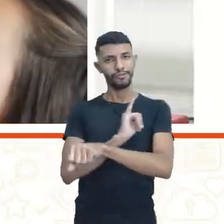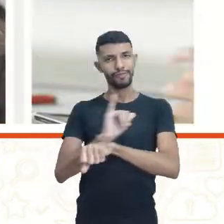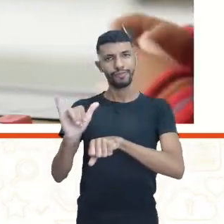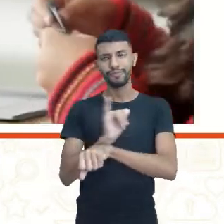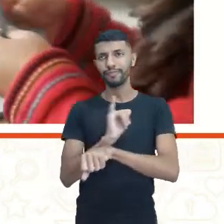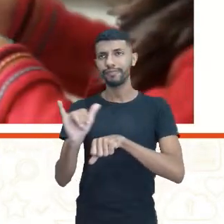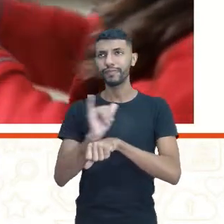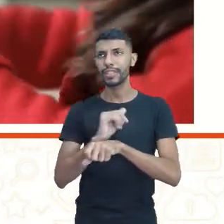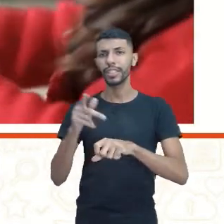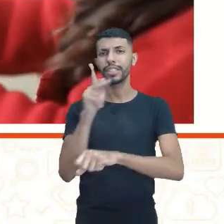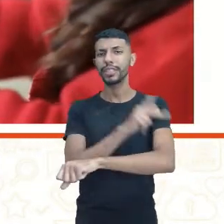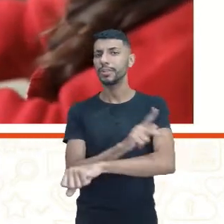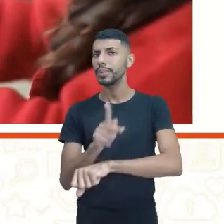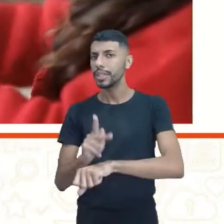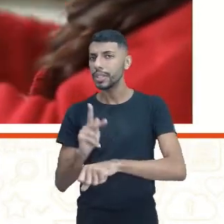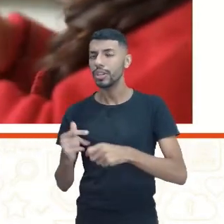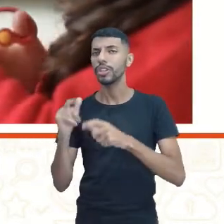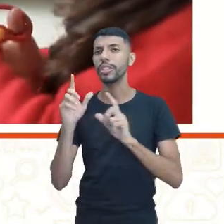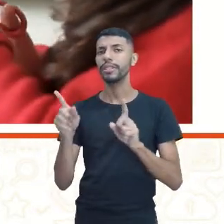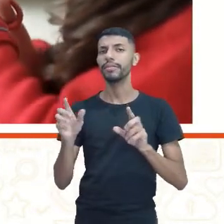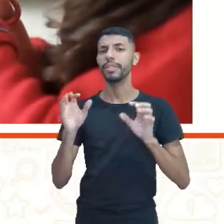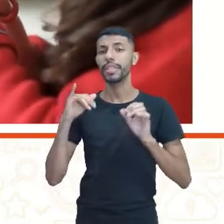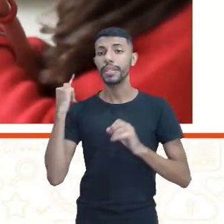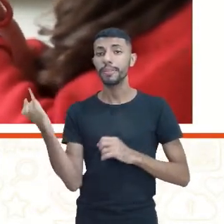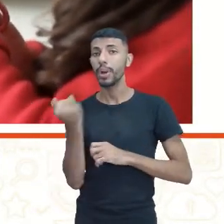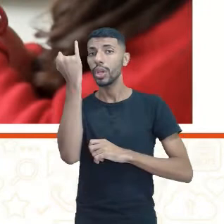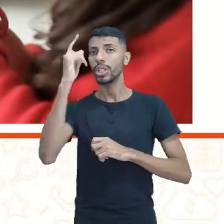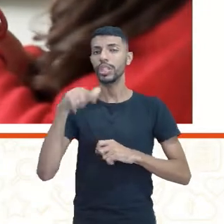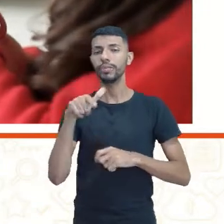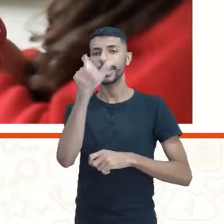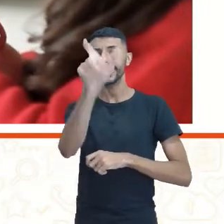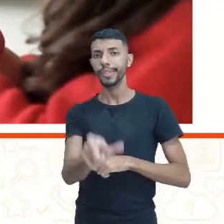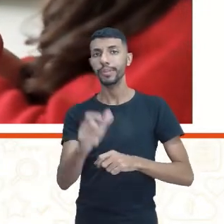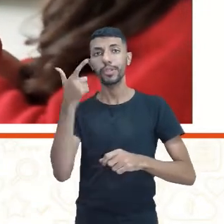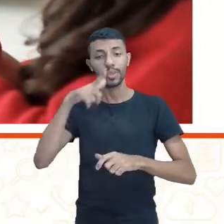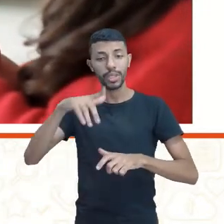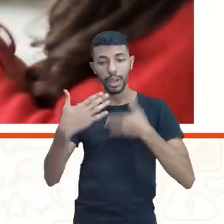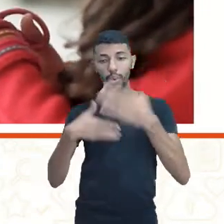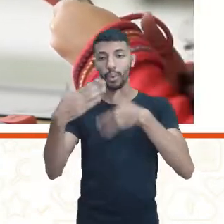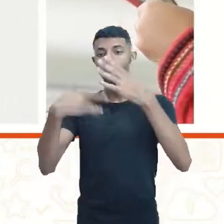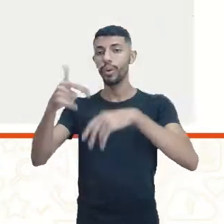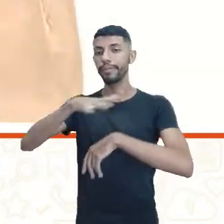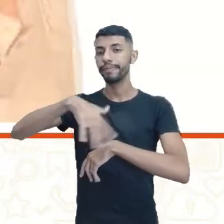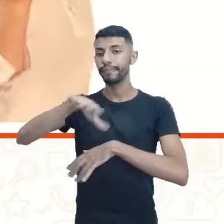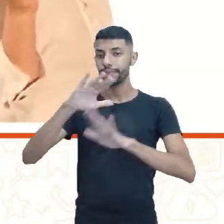que sejam significativas para que elas possam se desenvolver no ambiente escolar.